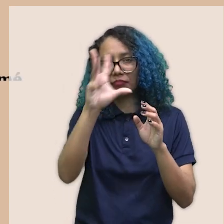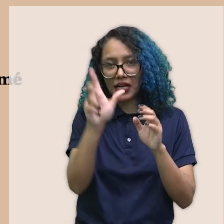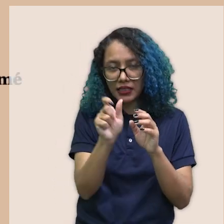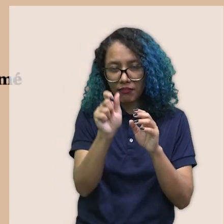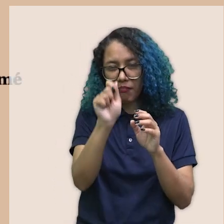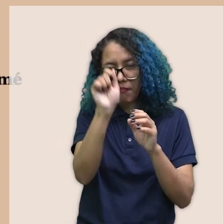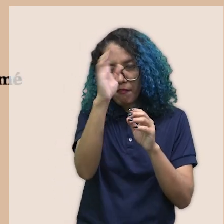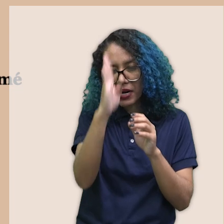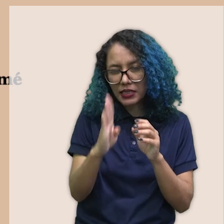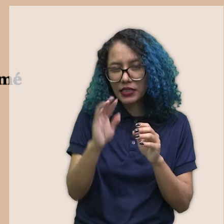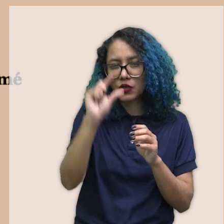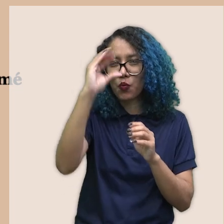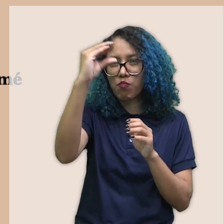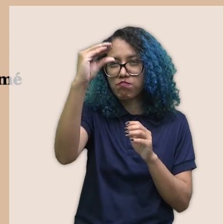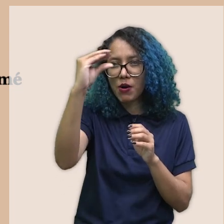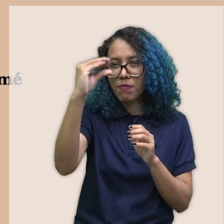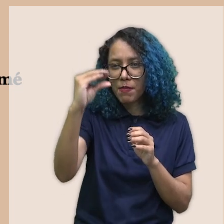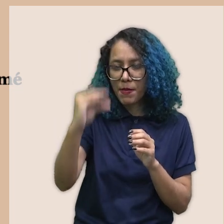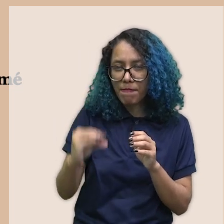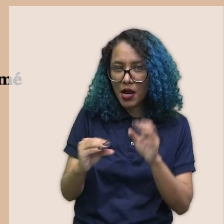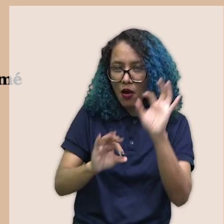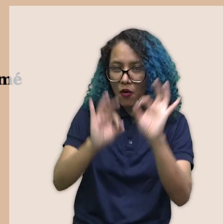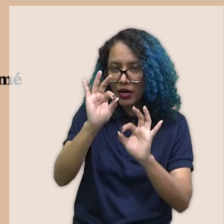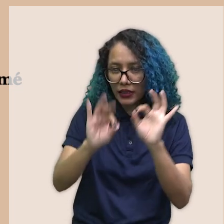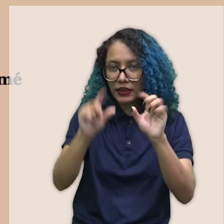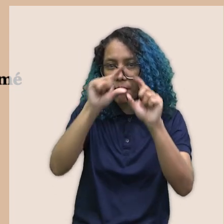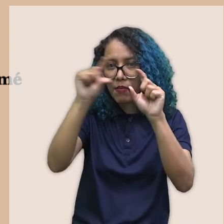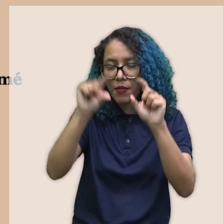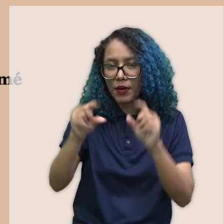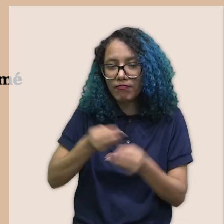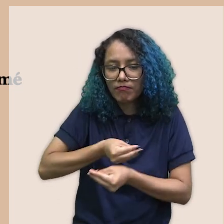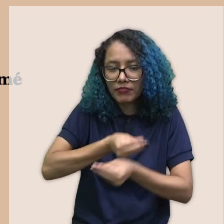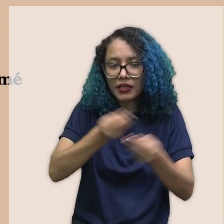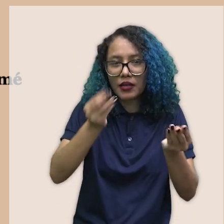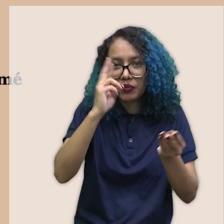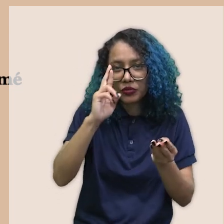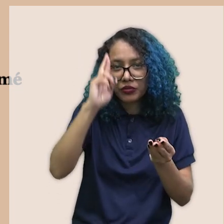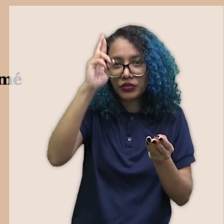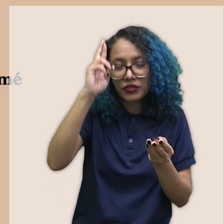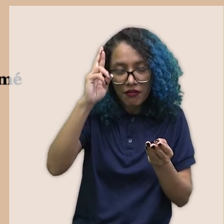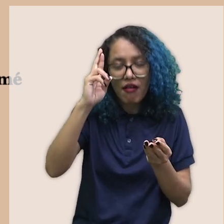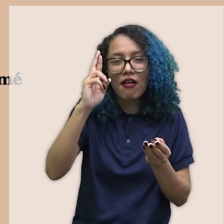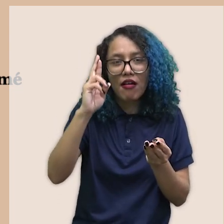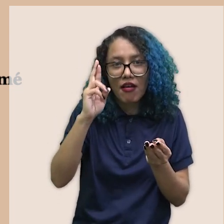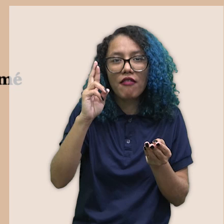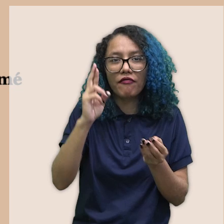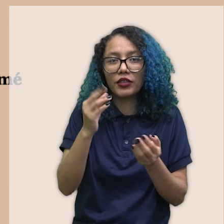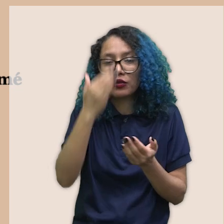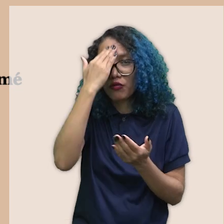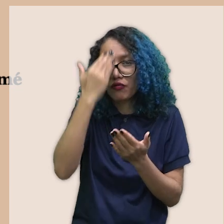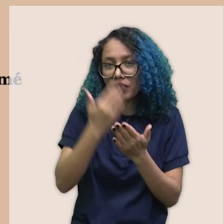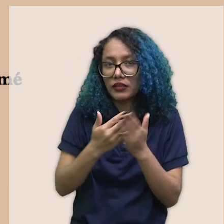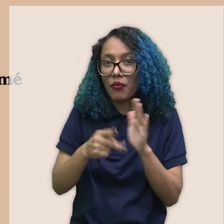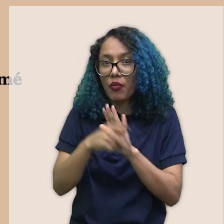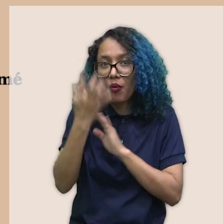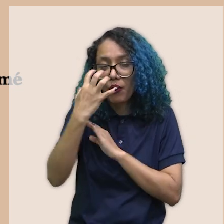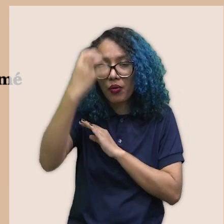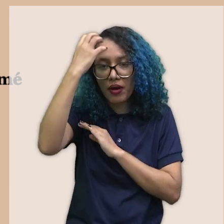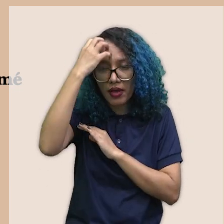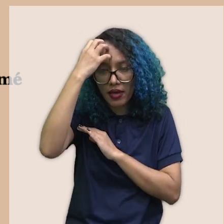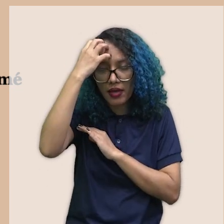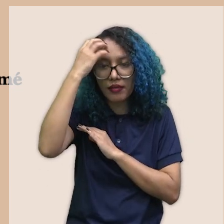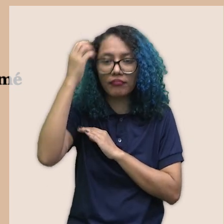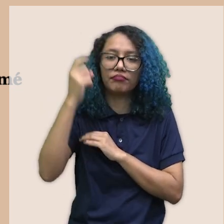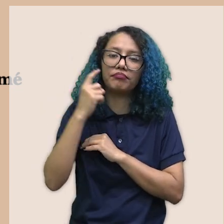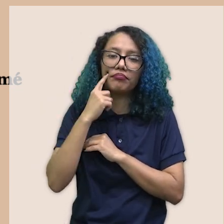do Brasil foi dividido em faixas de terras e concedidas aos nobres de confiança do rei Dom João III. Essas poderiam